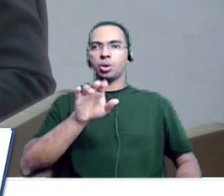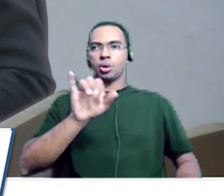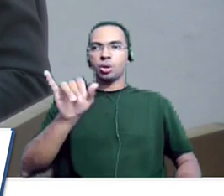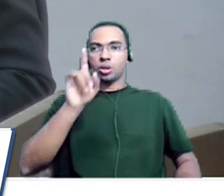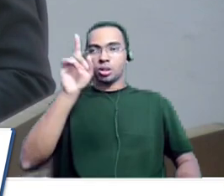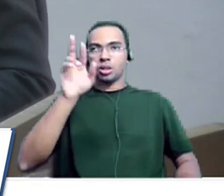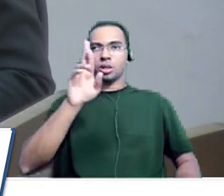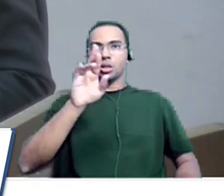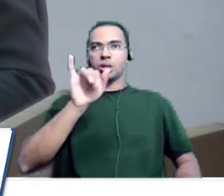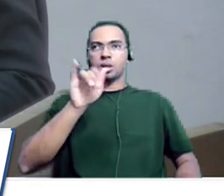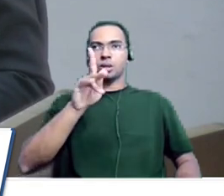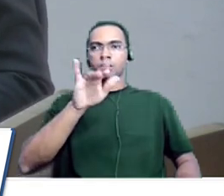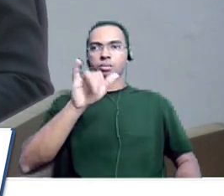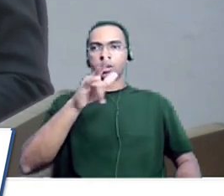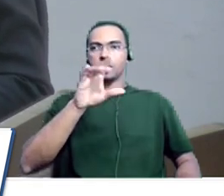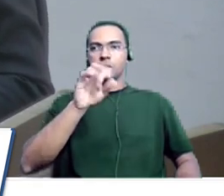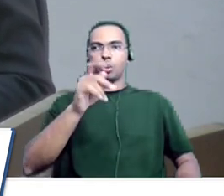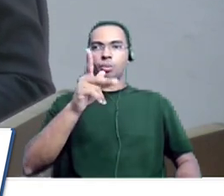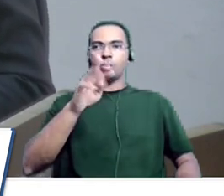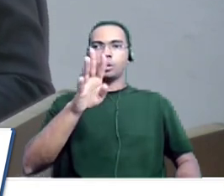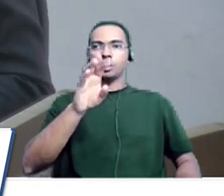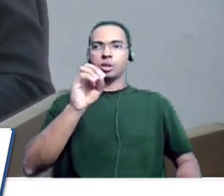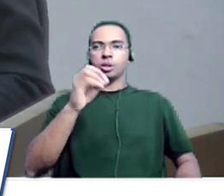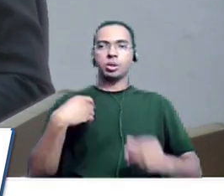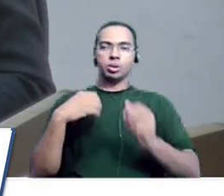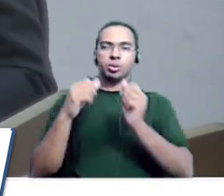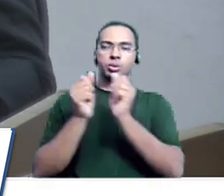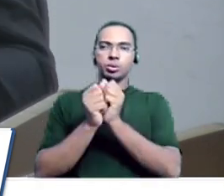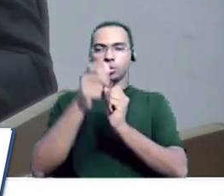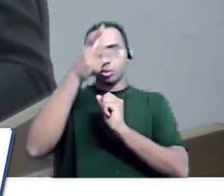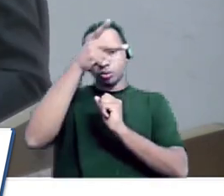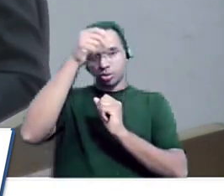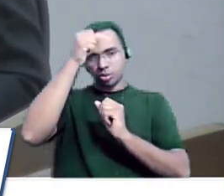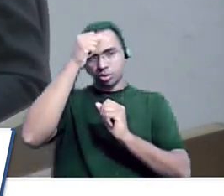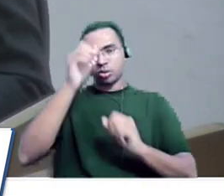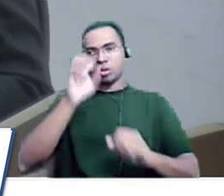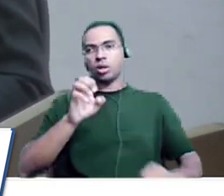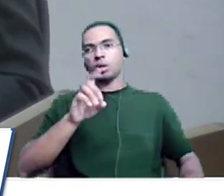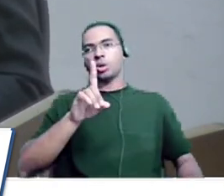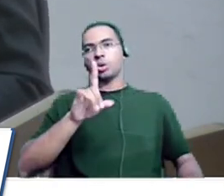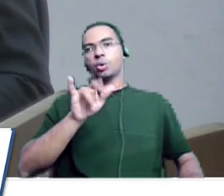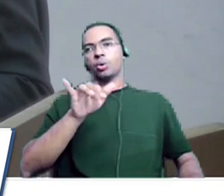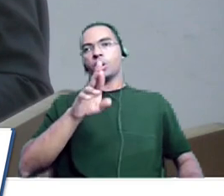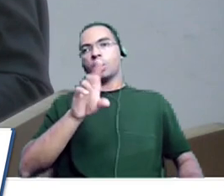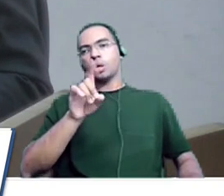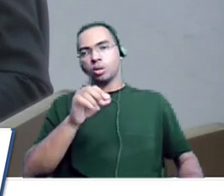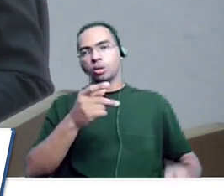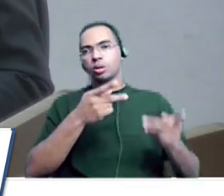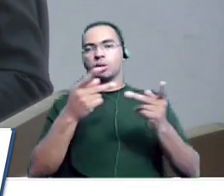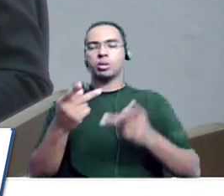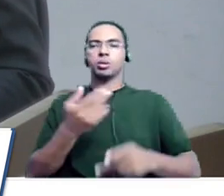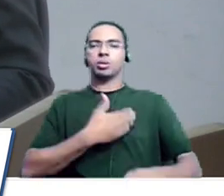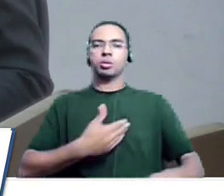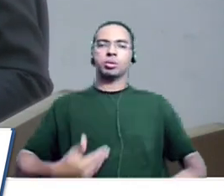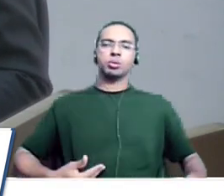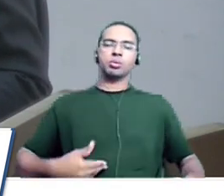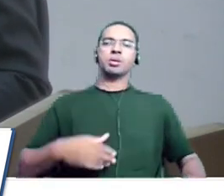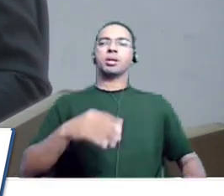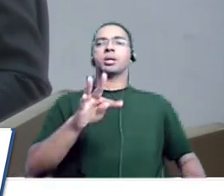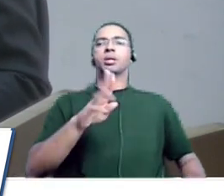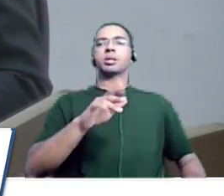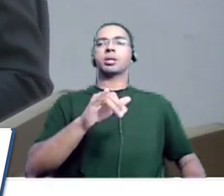Preto, quando eu estive junto com o prefeito Eduardo Nogueira, numa visita do governador Tarcísio, na entrega de